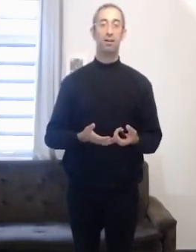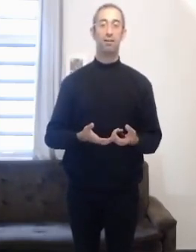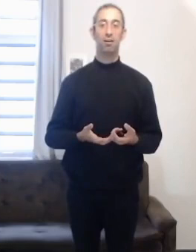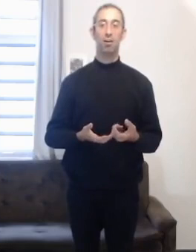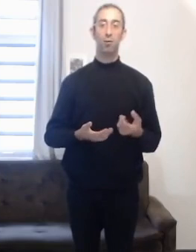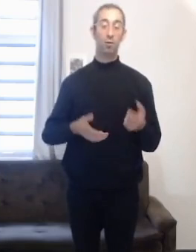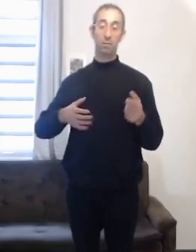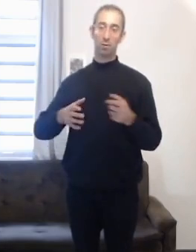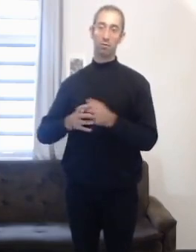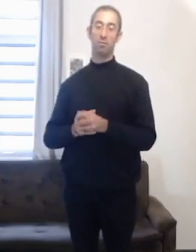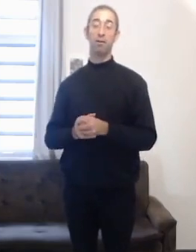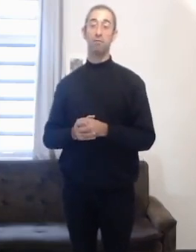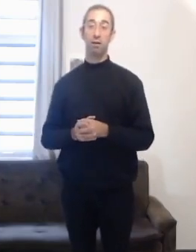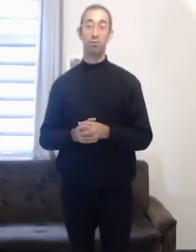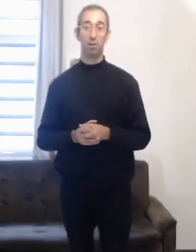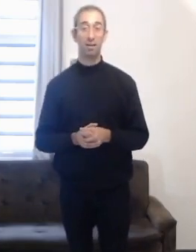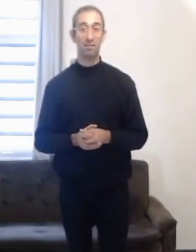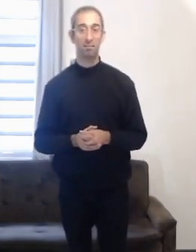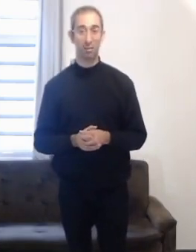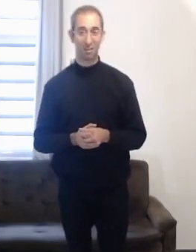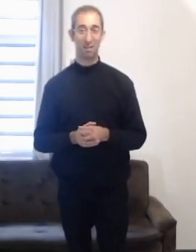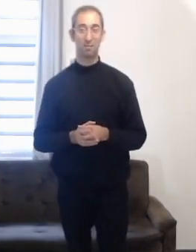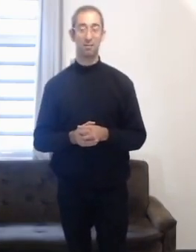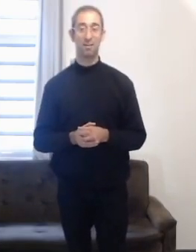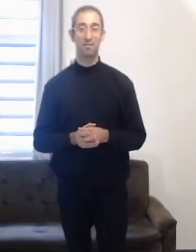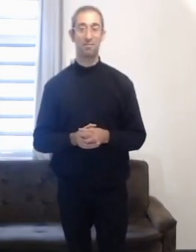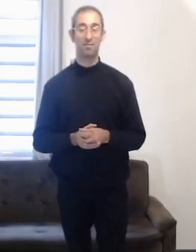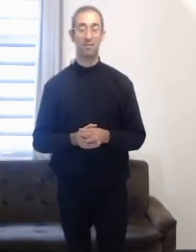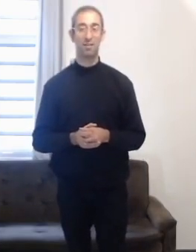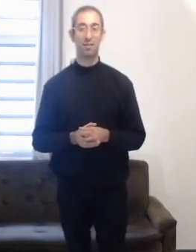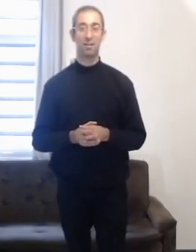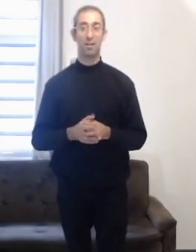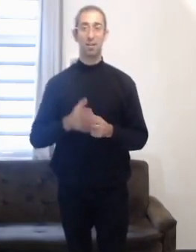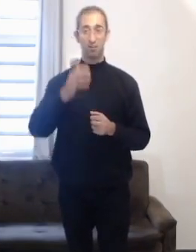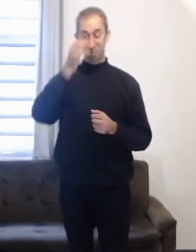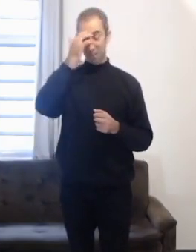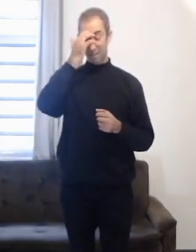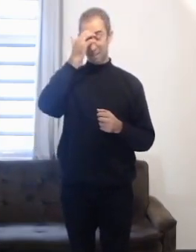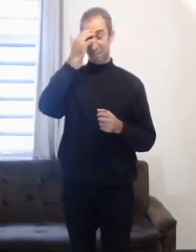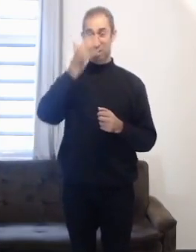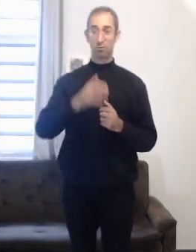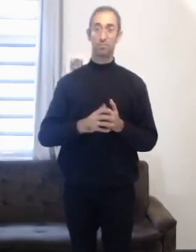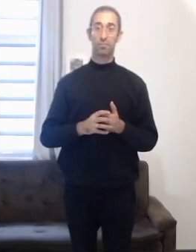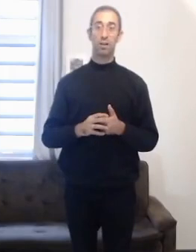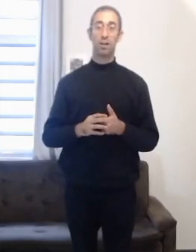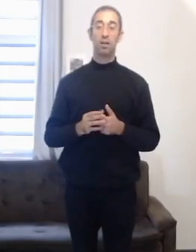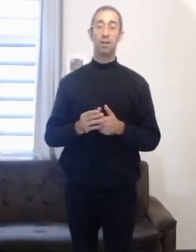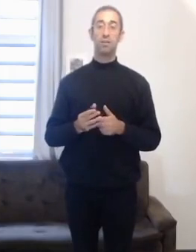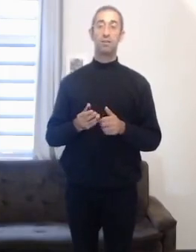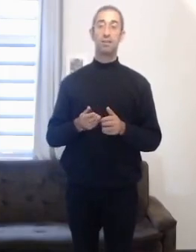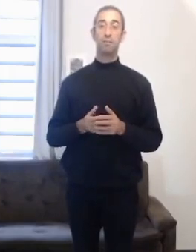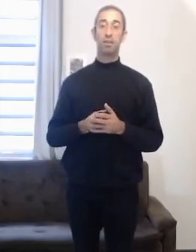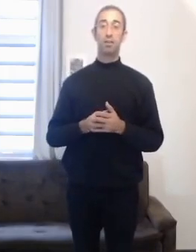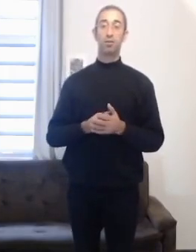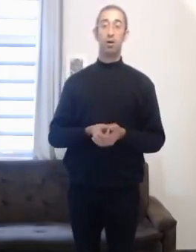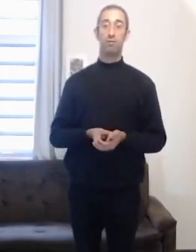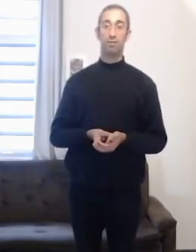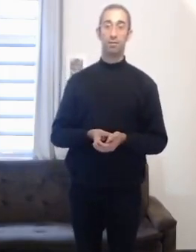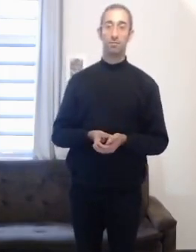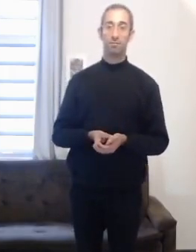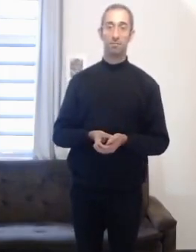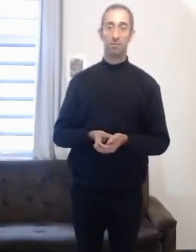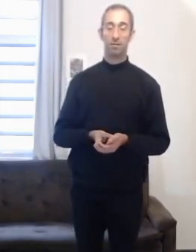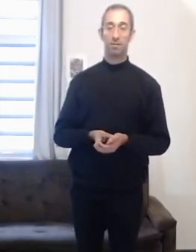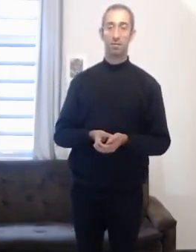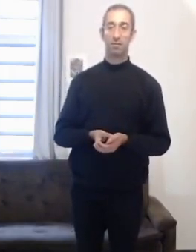não ocorrer, o Y também não vai ocorrer, por exemplo, né? Então vamos pensar nisso. Sempre que